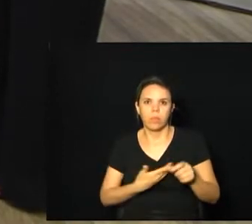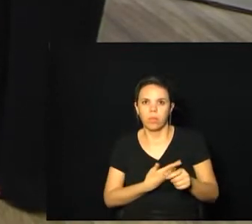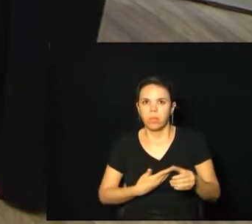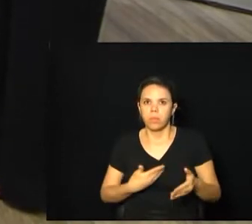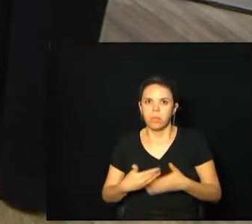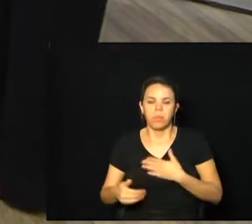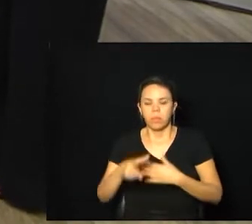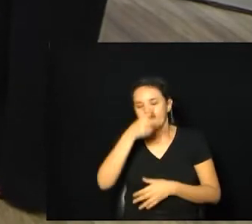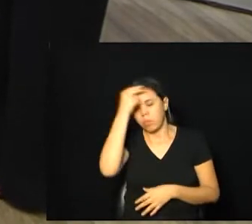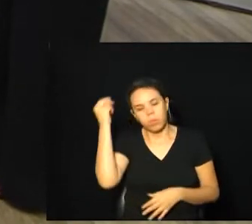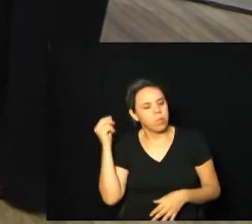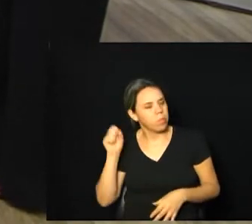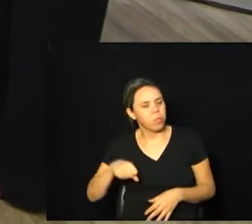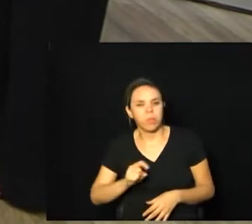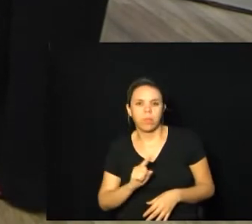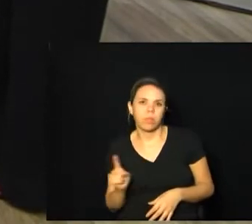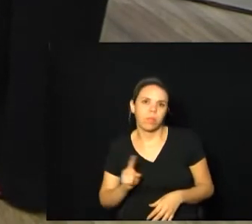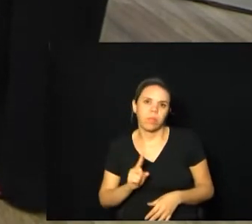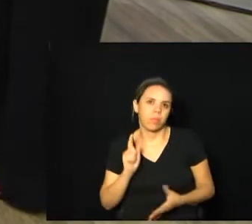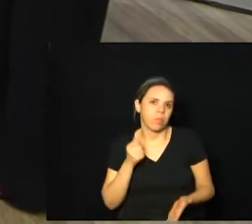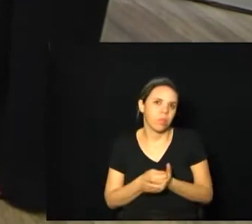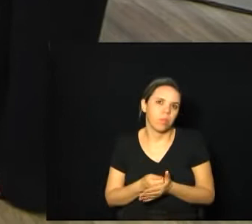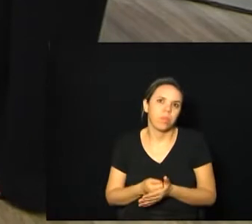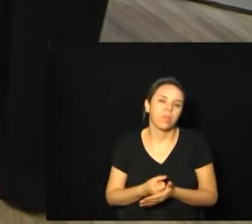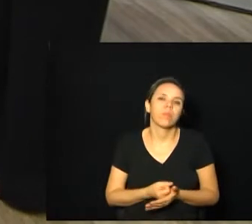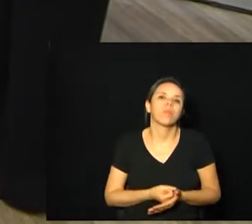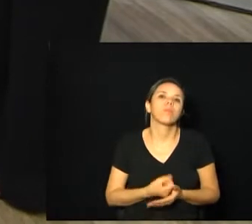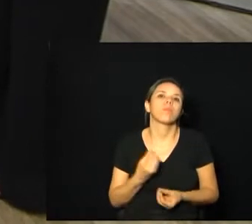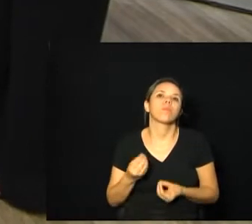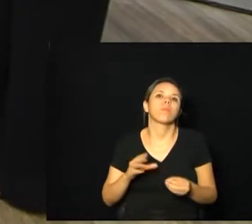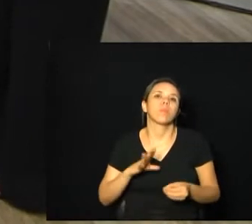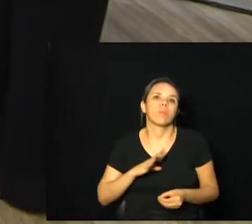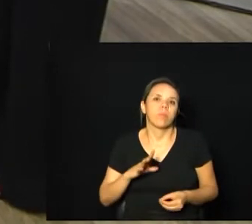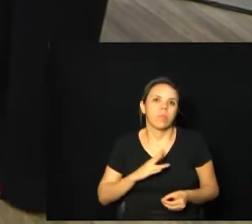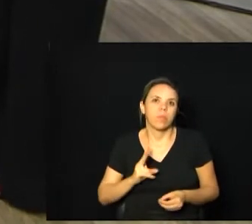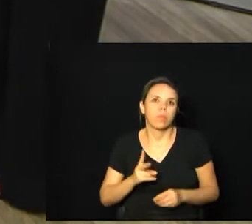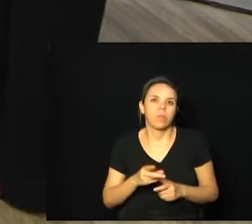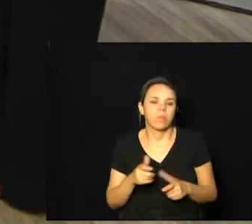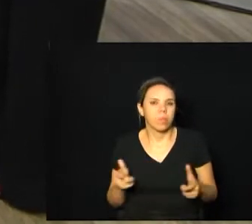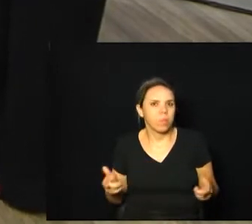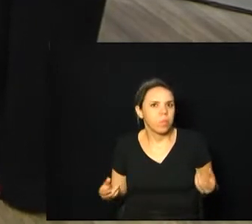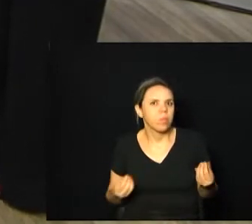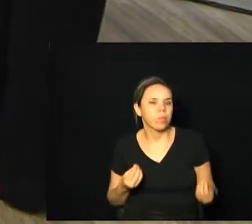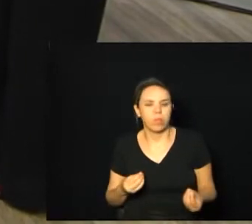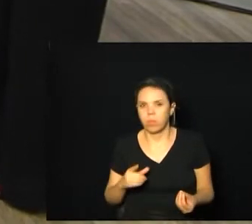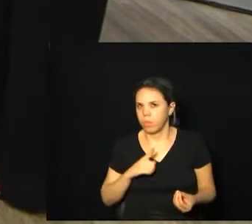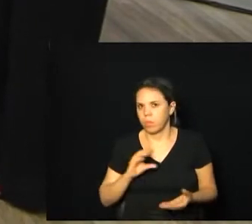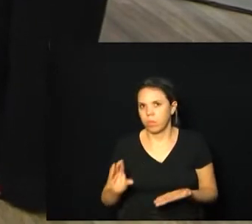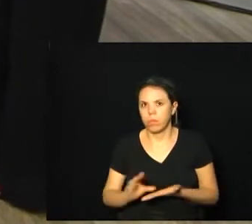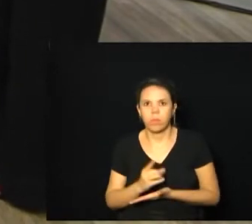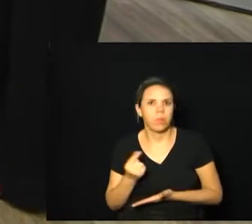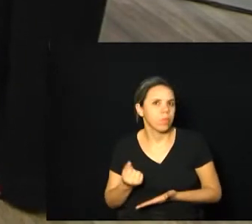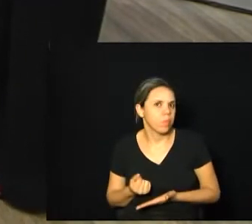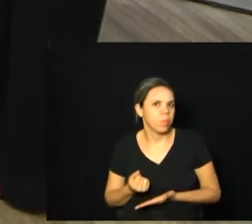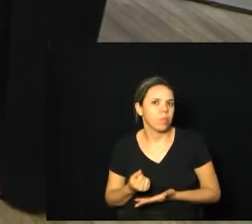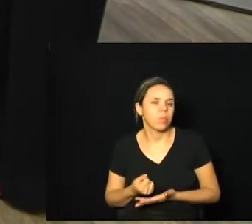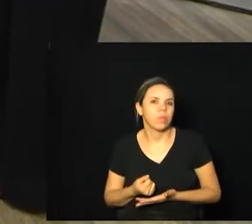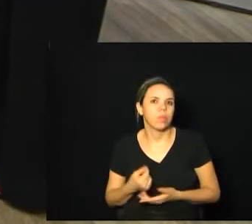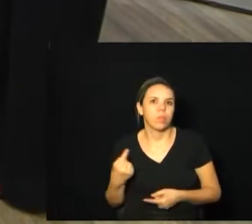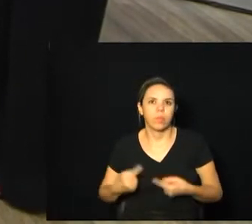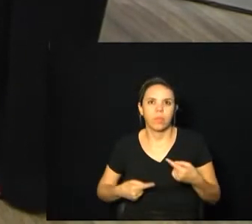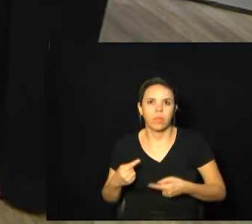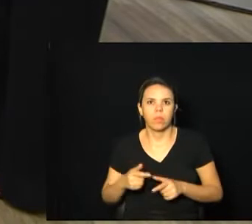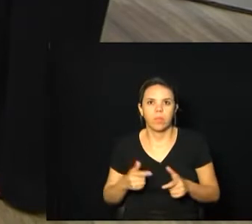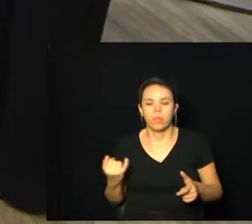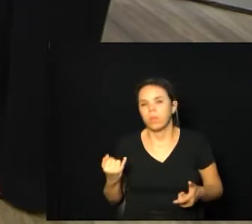governo, o prefeito ou não. Ele determina como a cidade deve crescer, como ela deve investir e tudo mais. Uma discussão